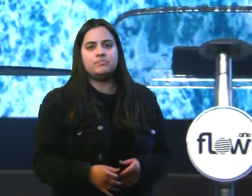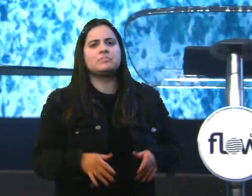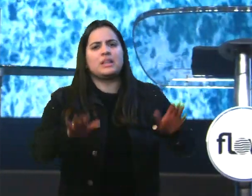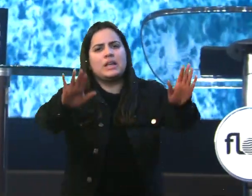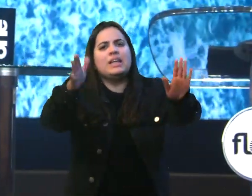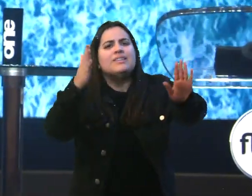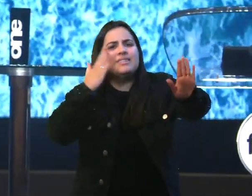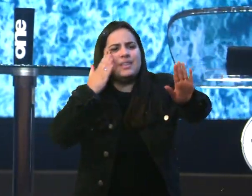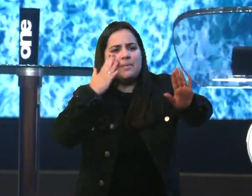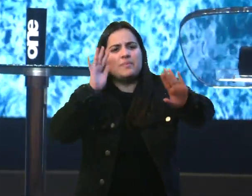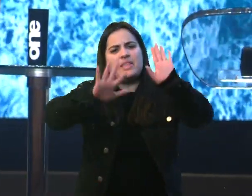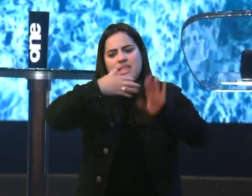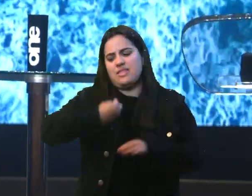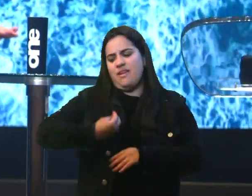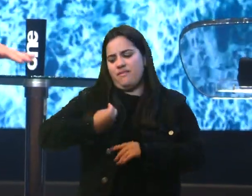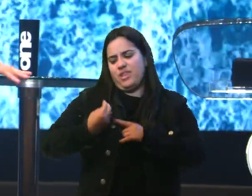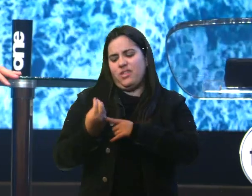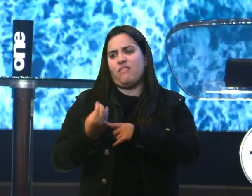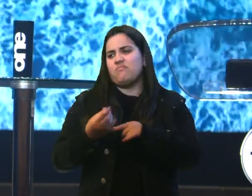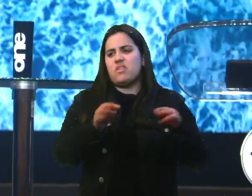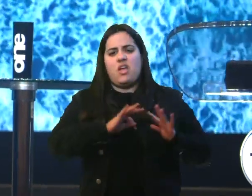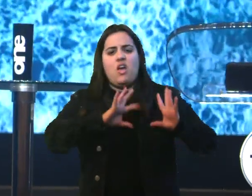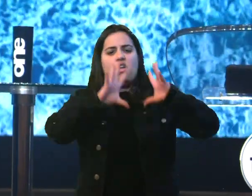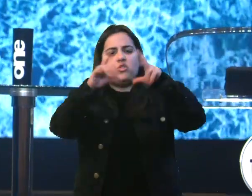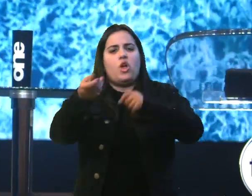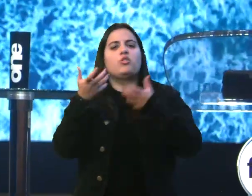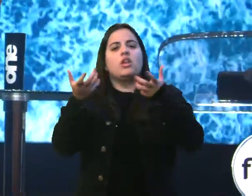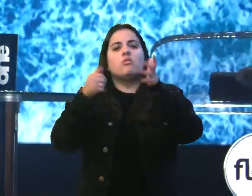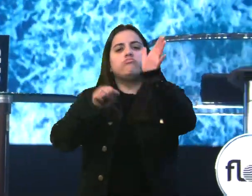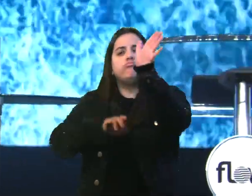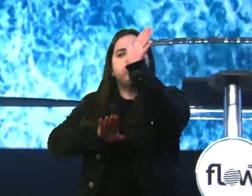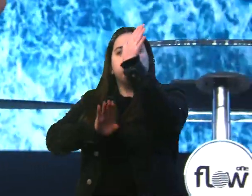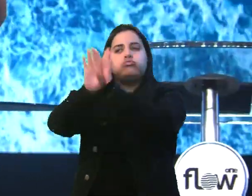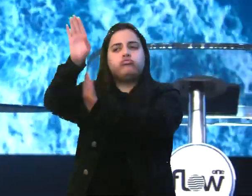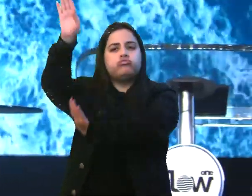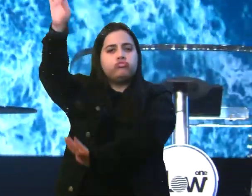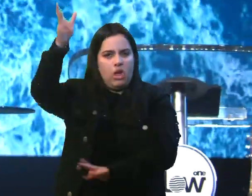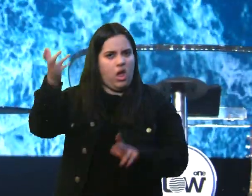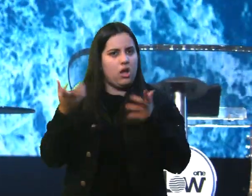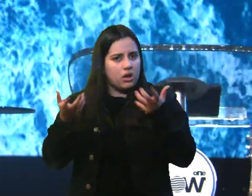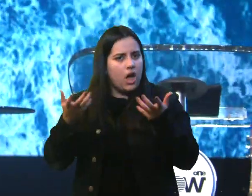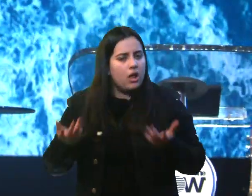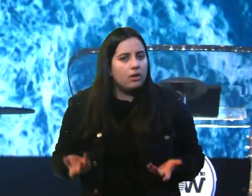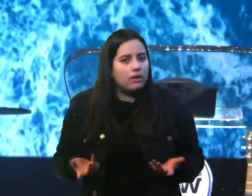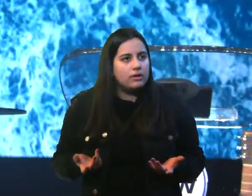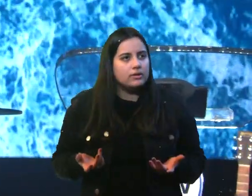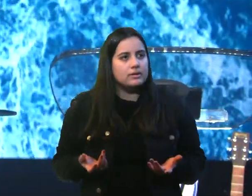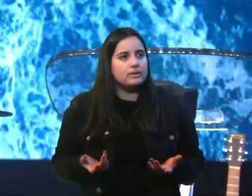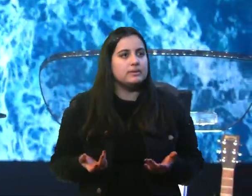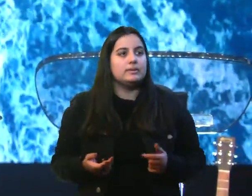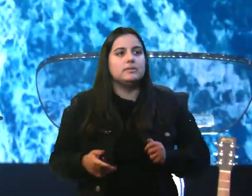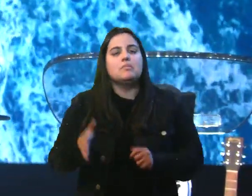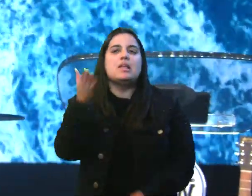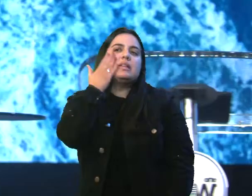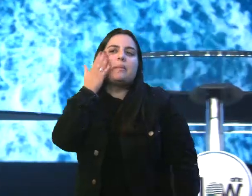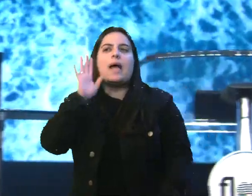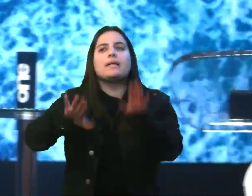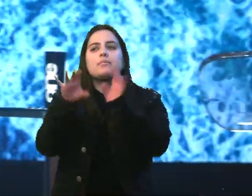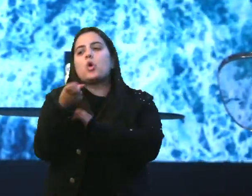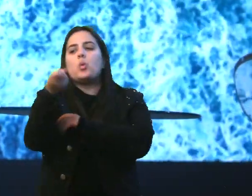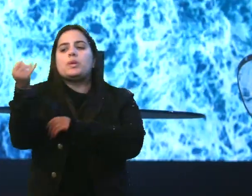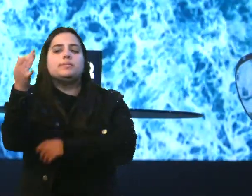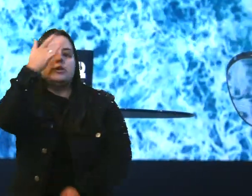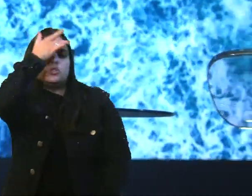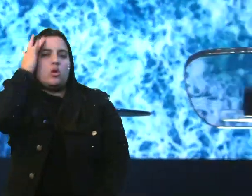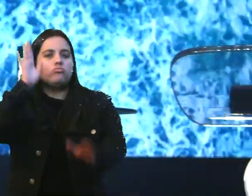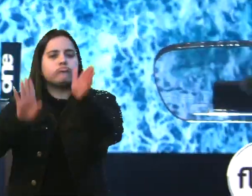sucesso. Todos nós queremos ser bem-sucedidos em alguma coisa. Sabe, para algumas pessoas